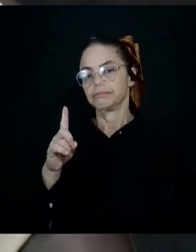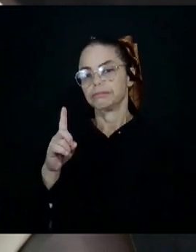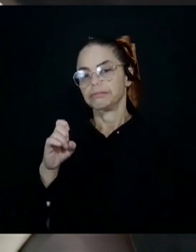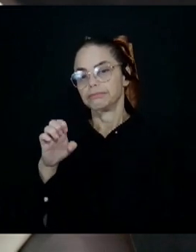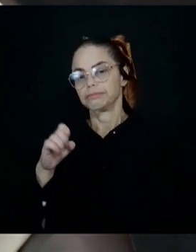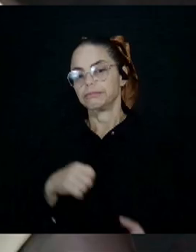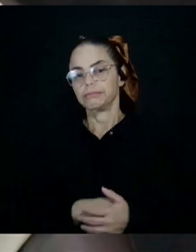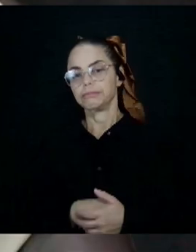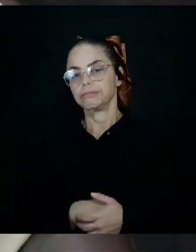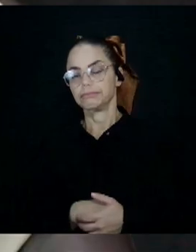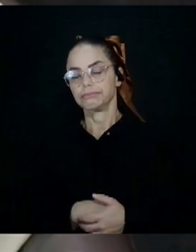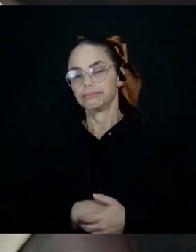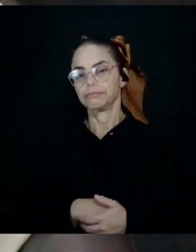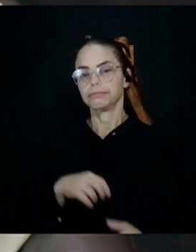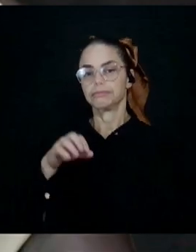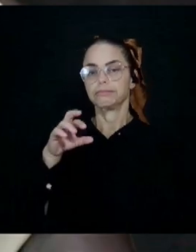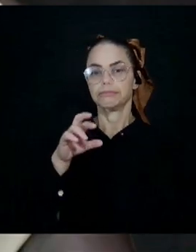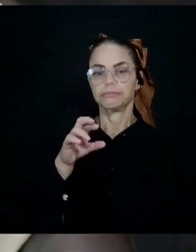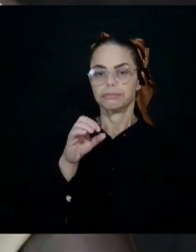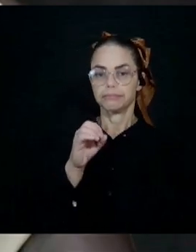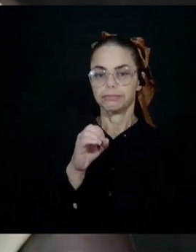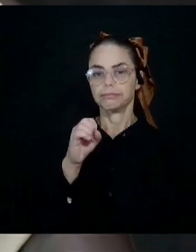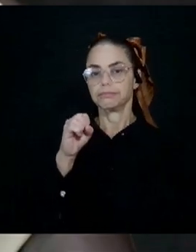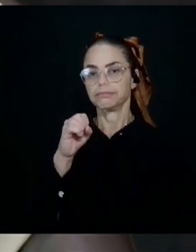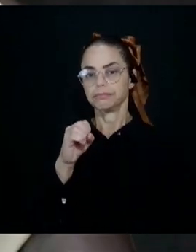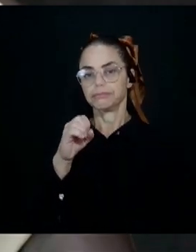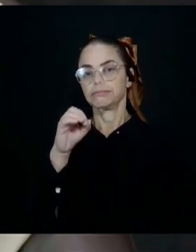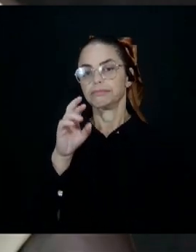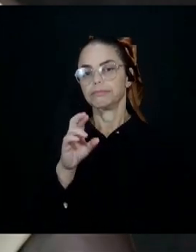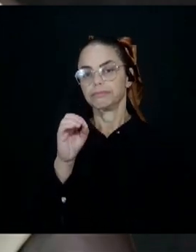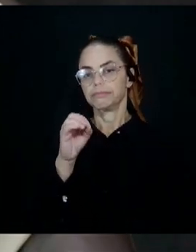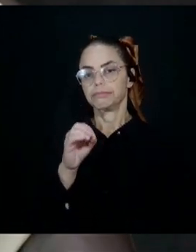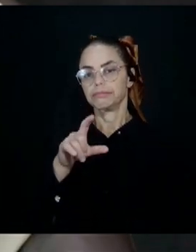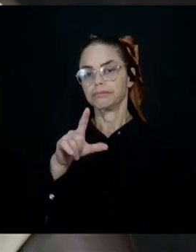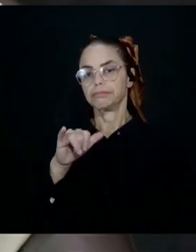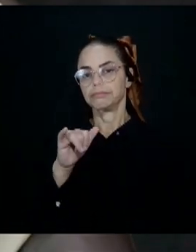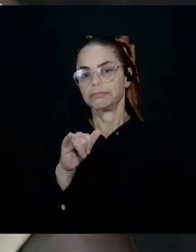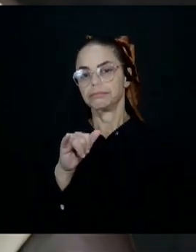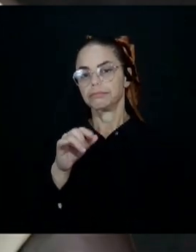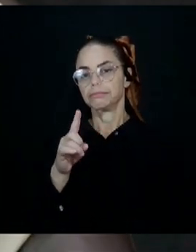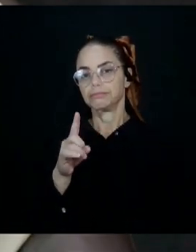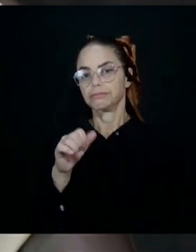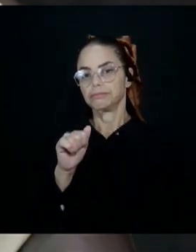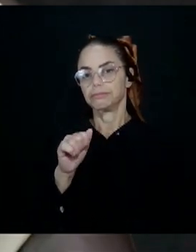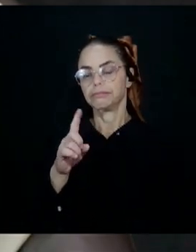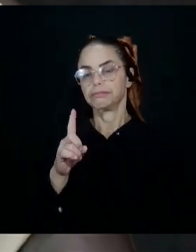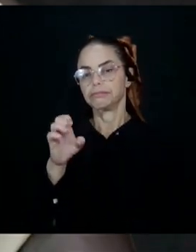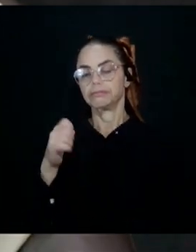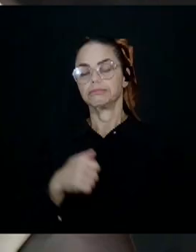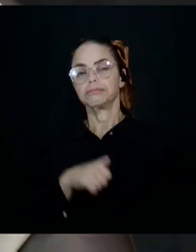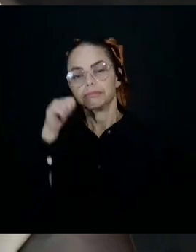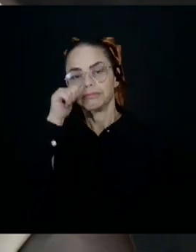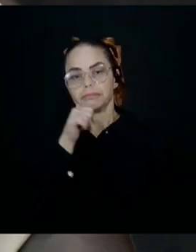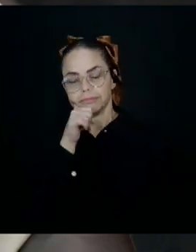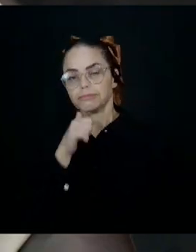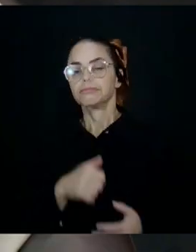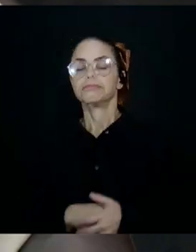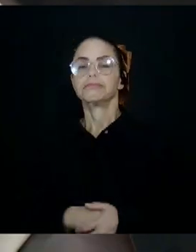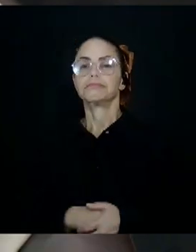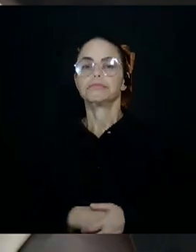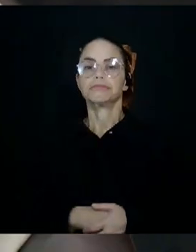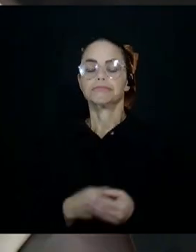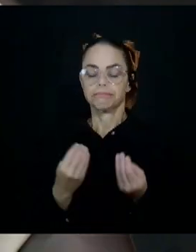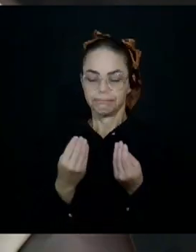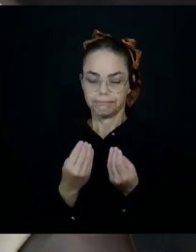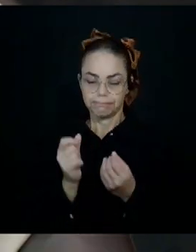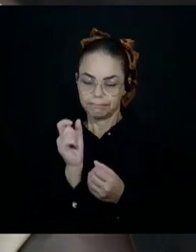a sororidade feminina, né, essa palavra da sororidade veio, né, no sentido